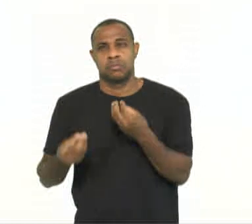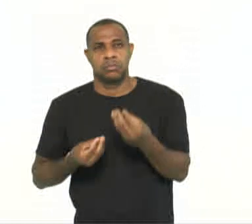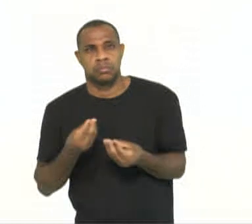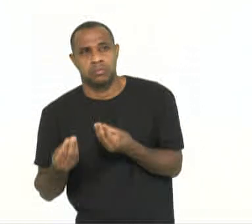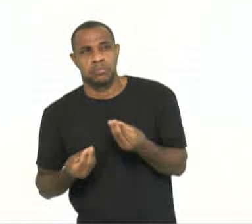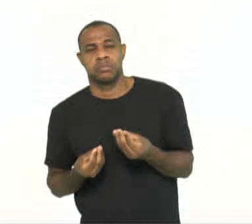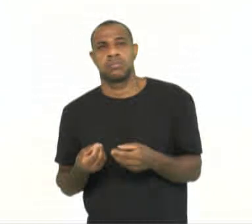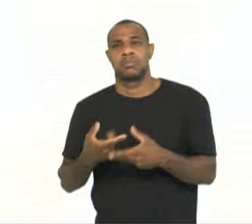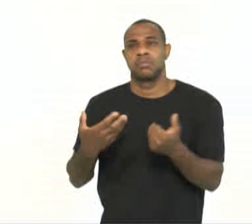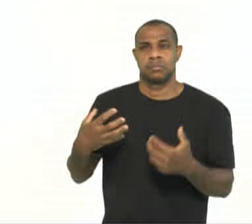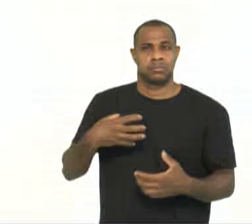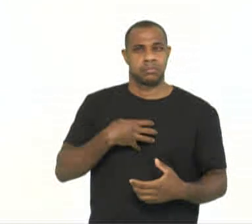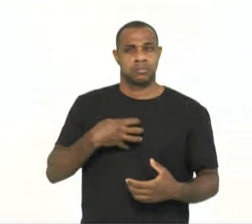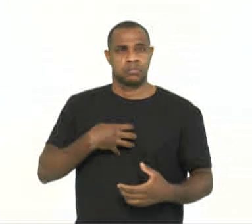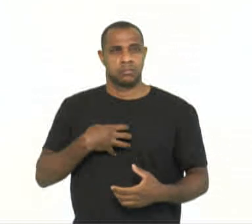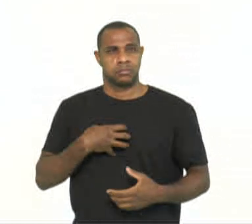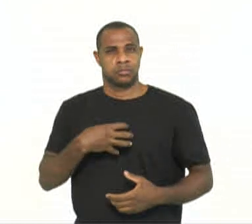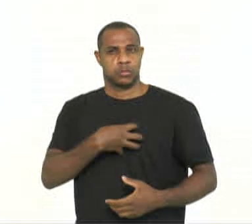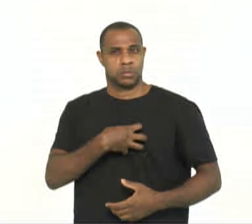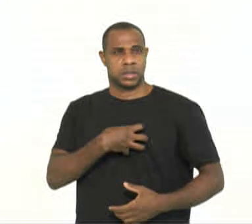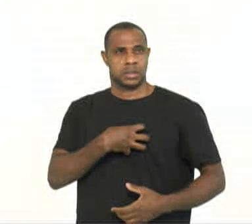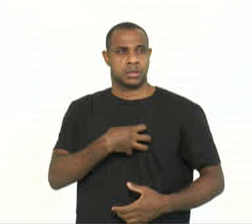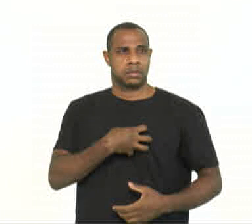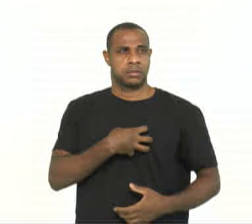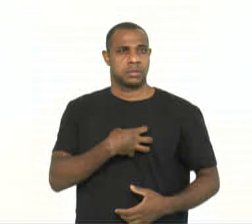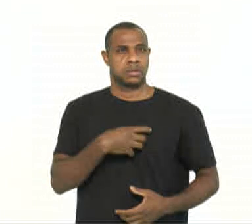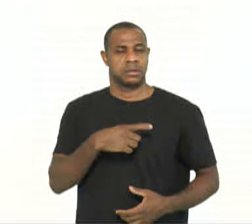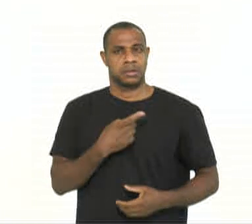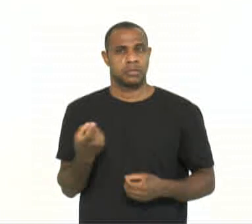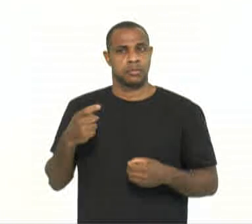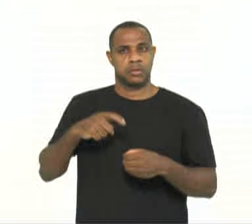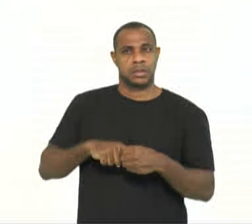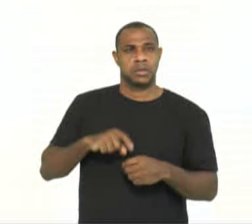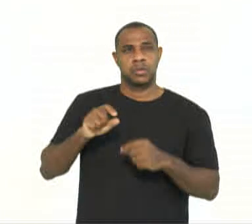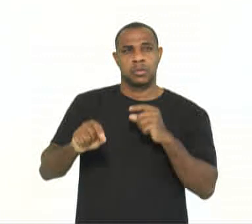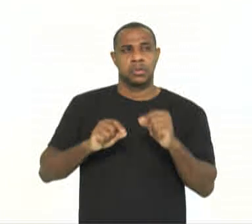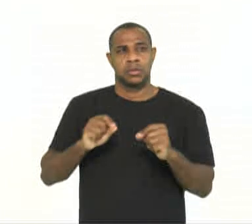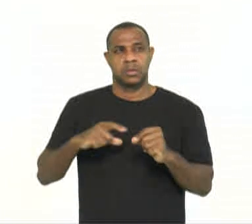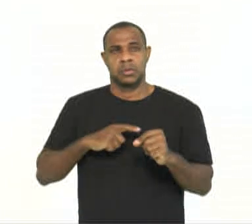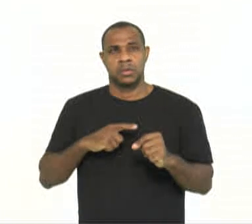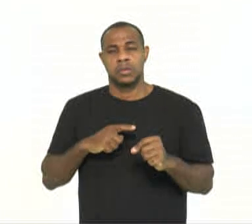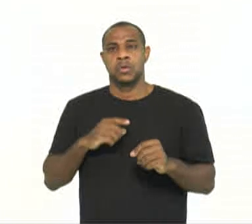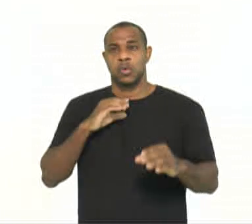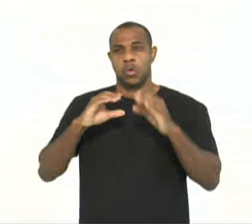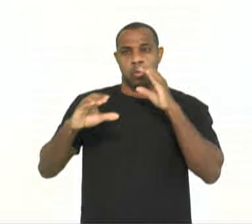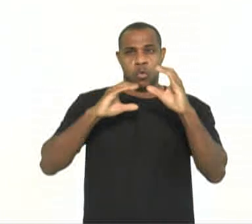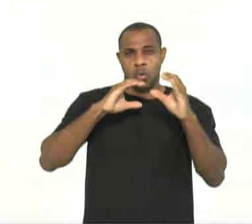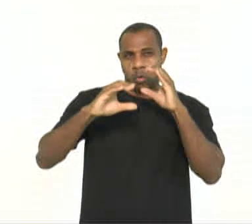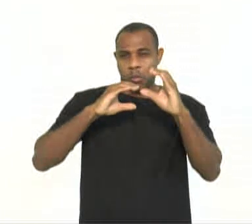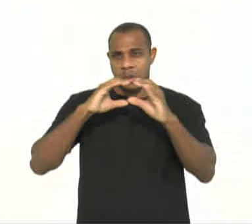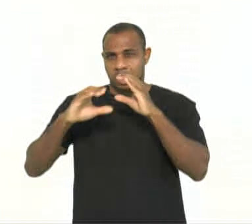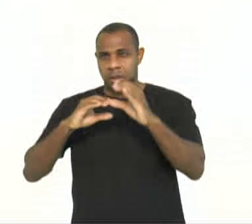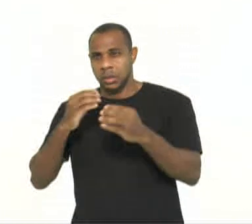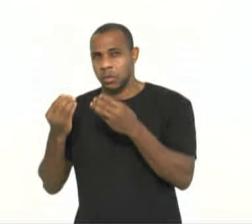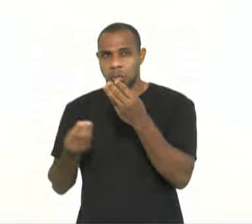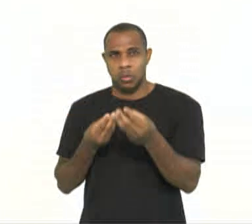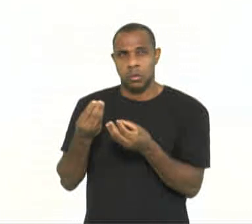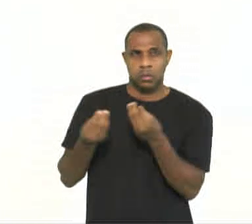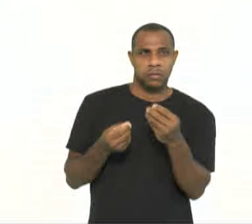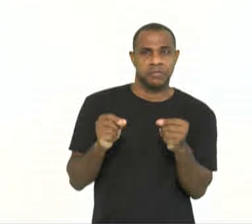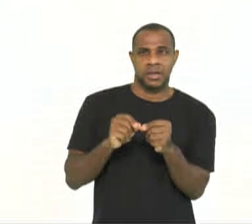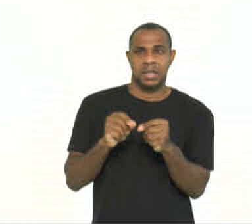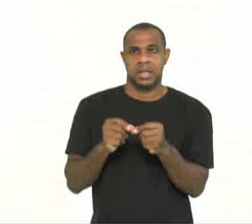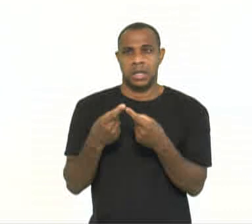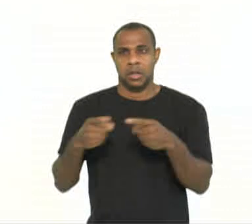prometido pelos baianos, com a retomada da linha evolutória, instituiu-se meios de comunicação e na indústria de fazer uma nova era